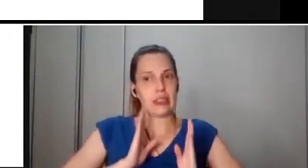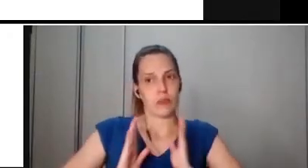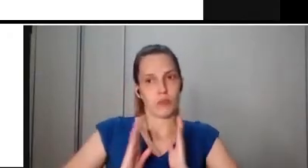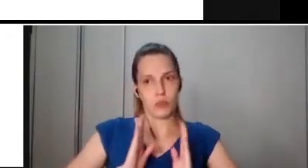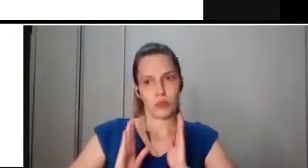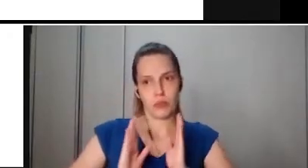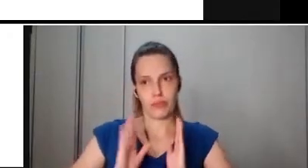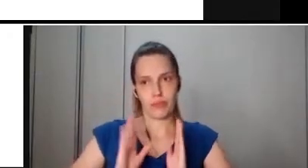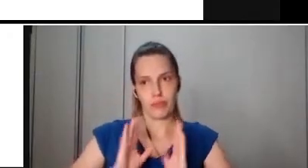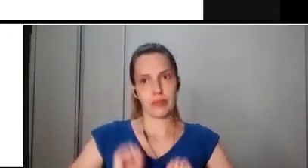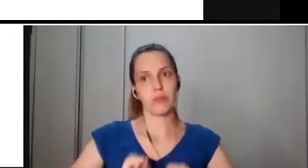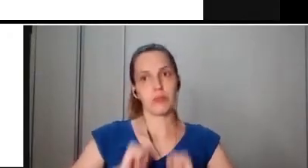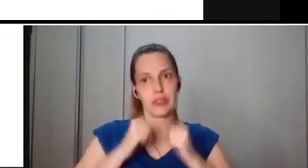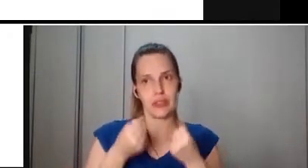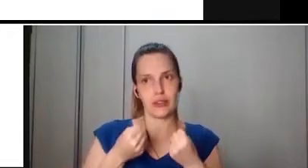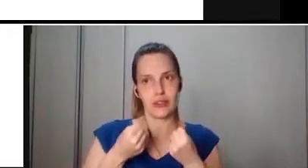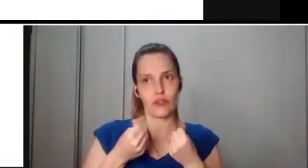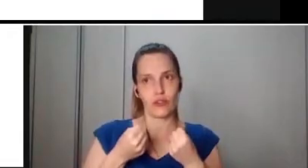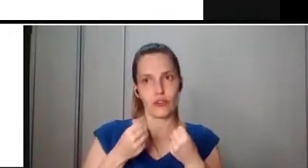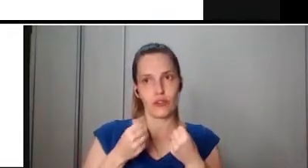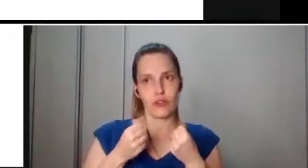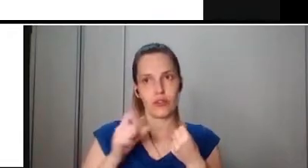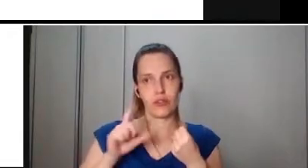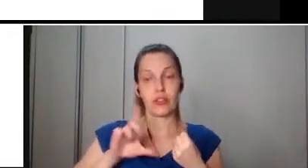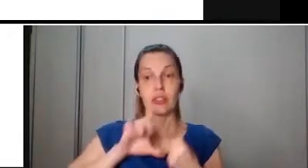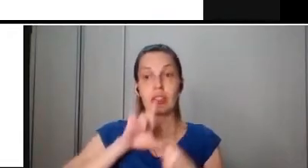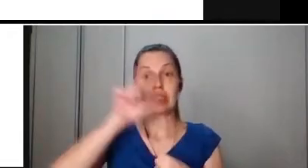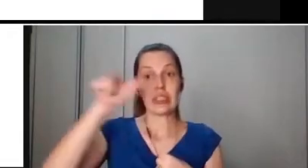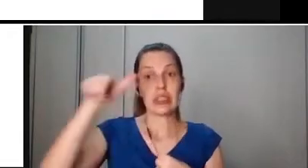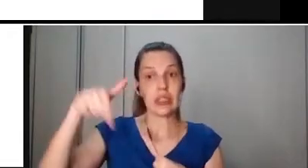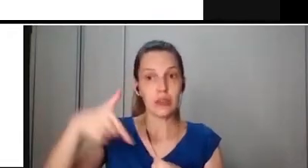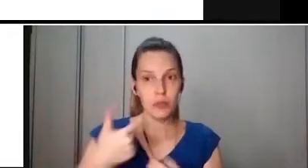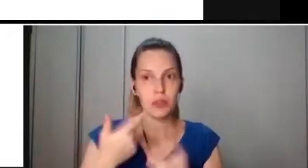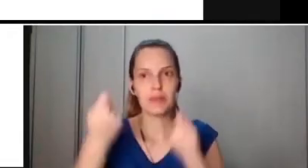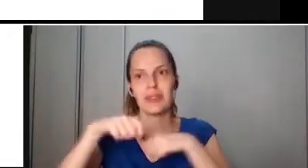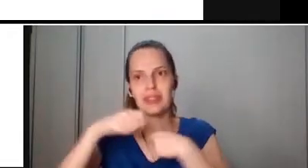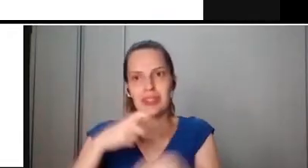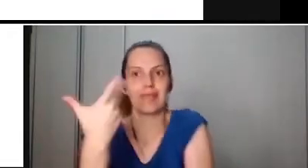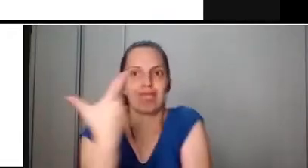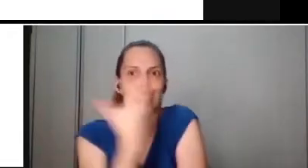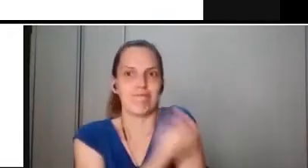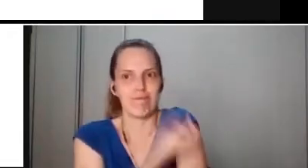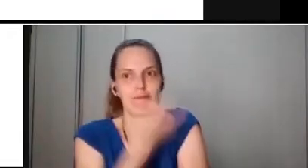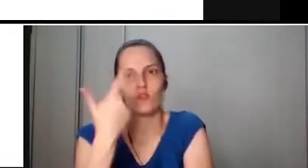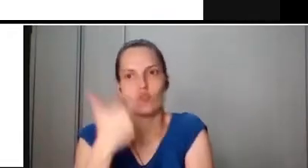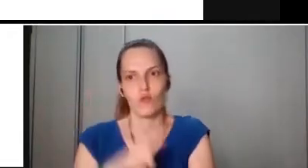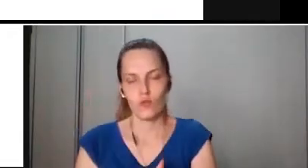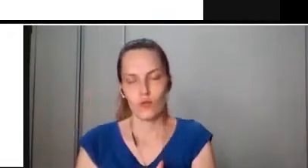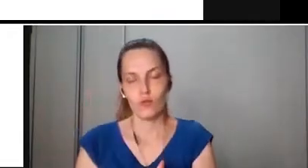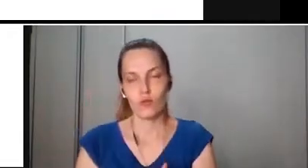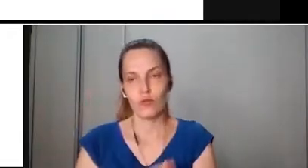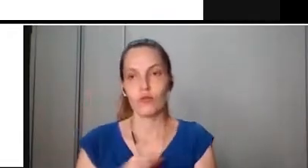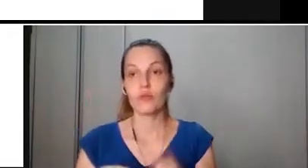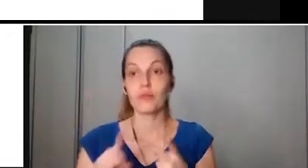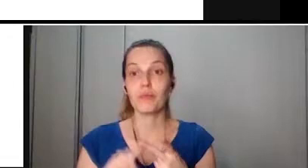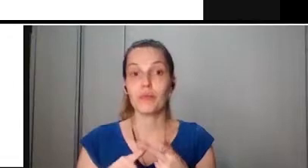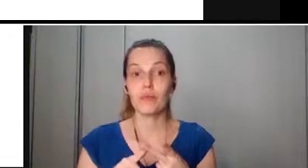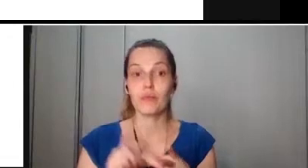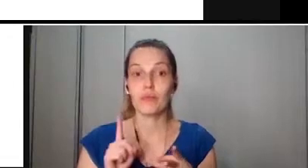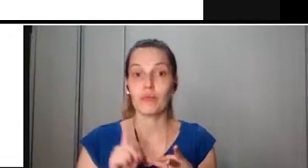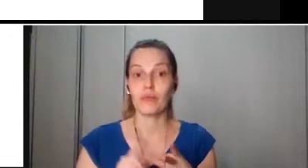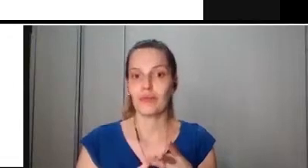há necessidade de reforço vacinal. A vacina não impediria, não